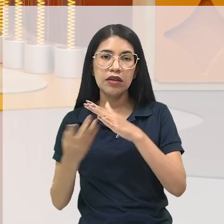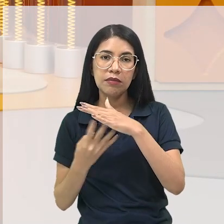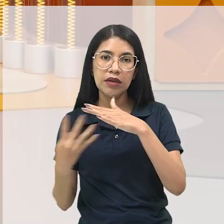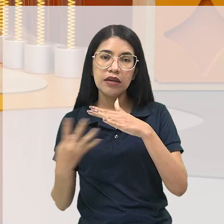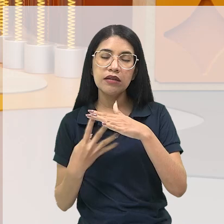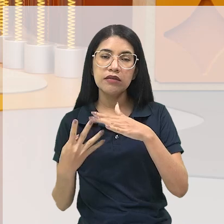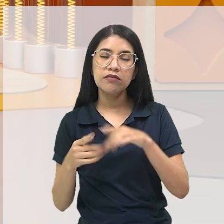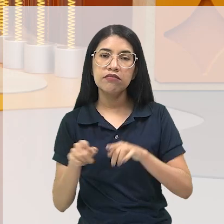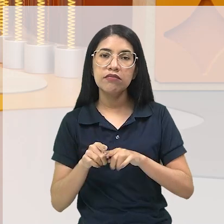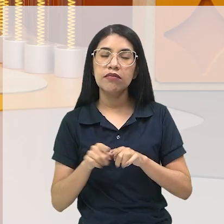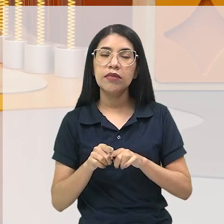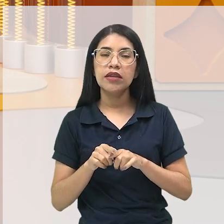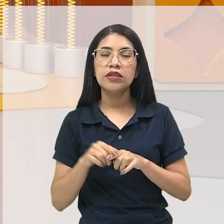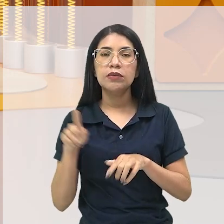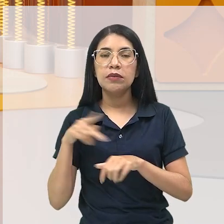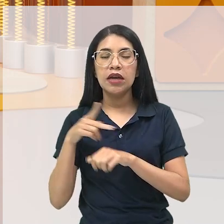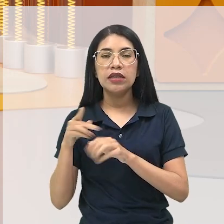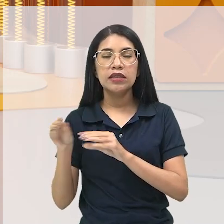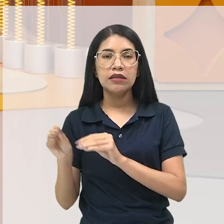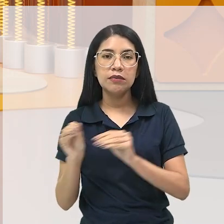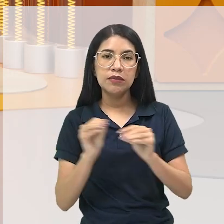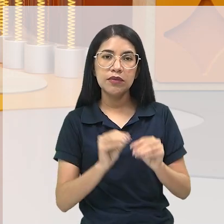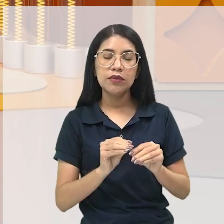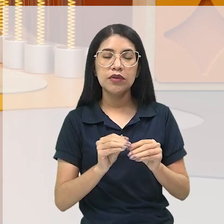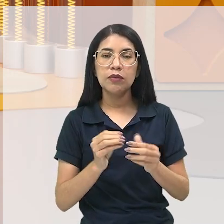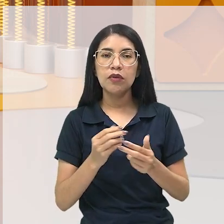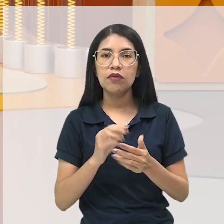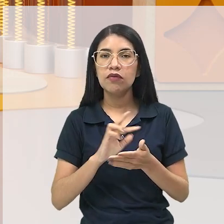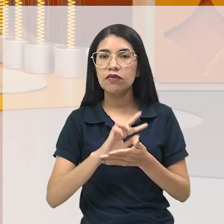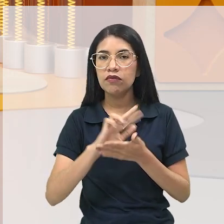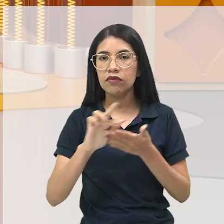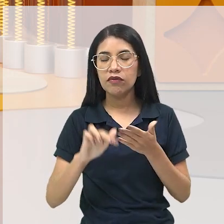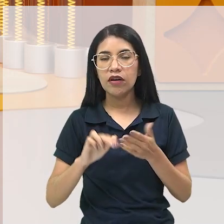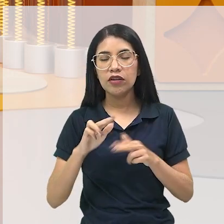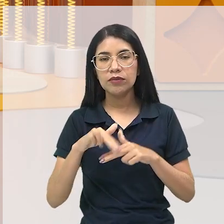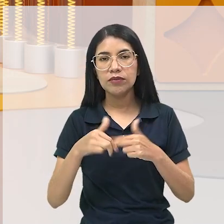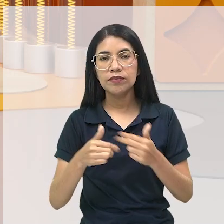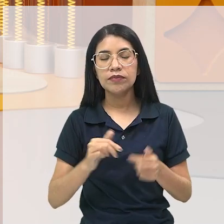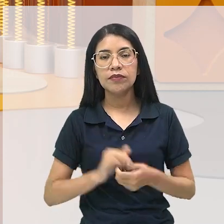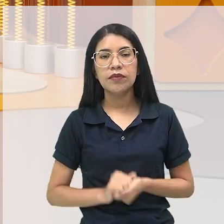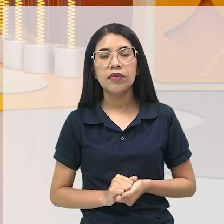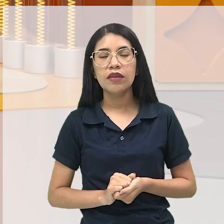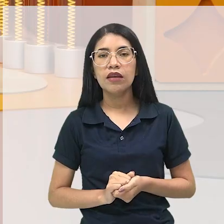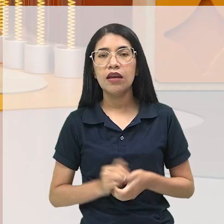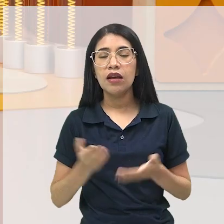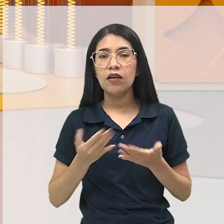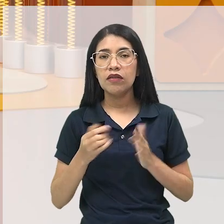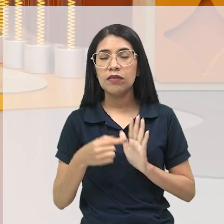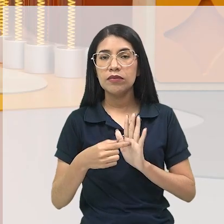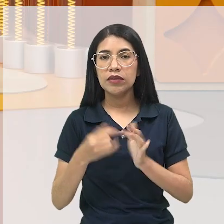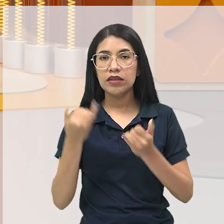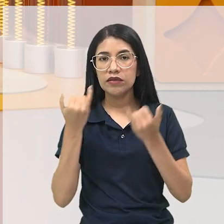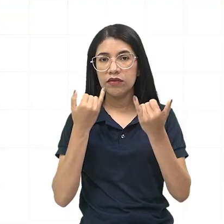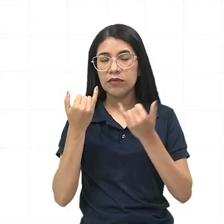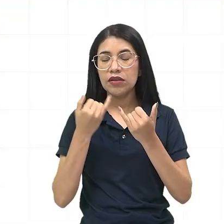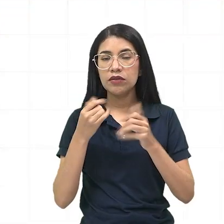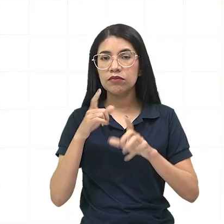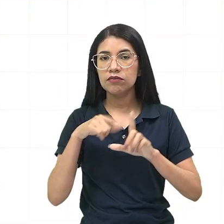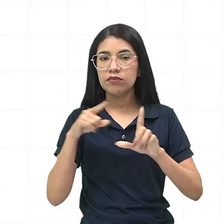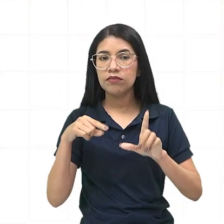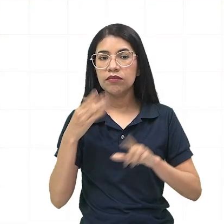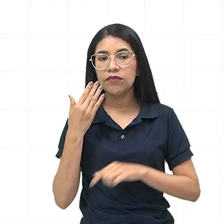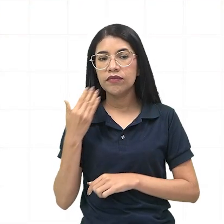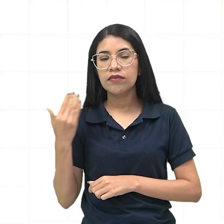pessoas que vêm de outras áreas por diversos motivos. Vamos dar uma olhada então nesses dados oficiais aí da Acnur, nessa